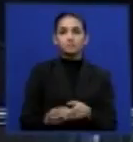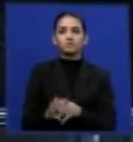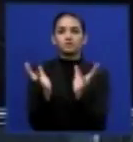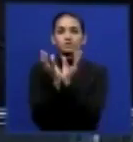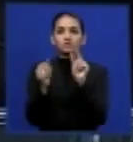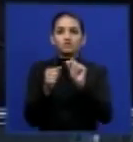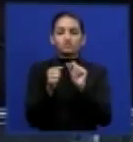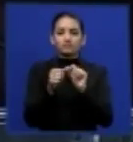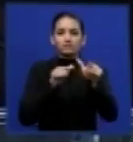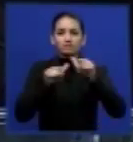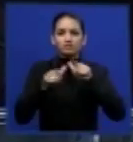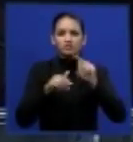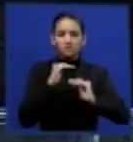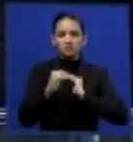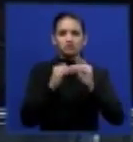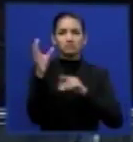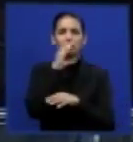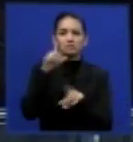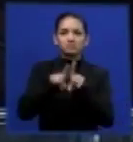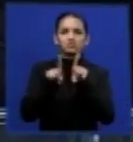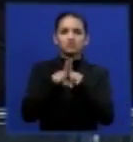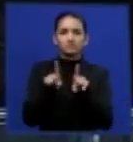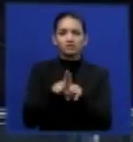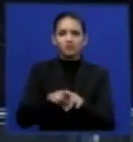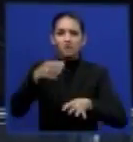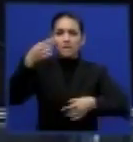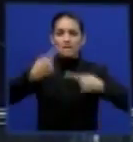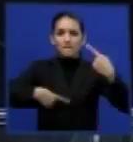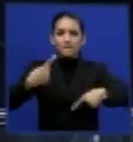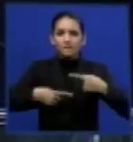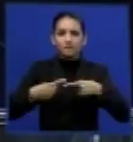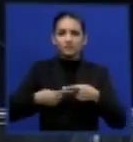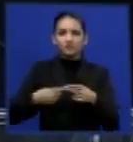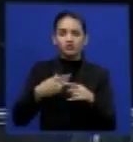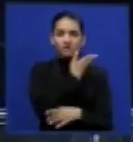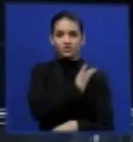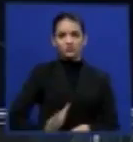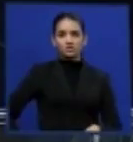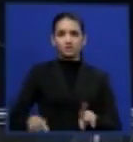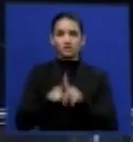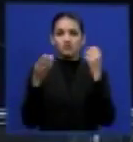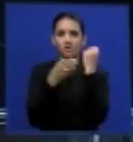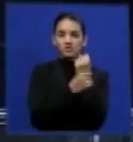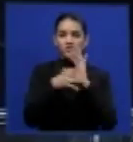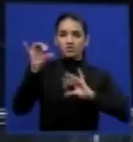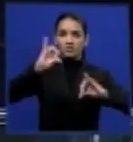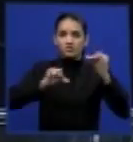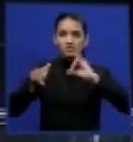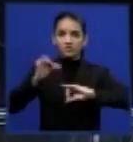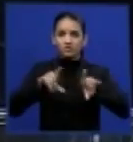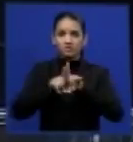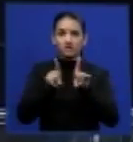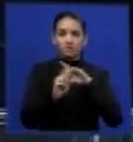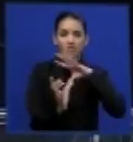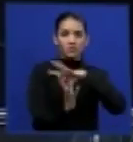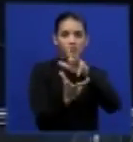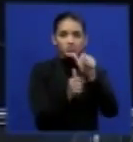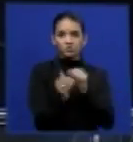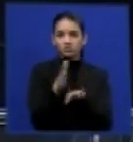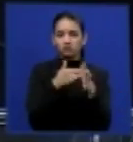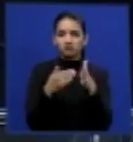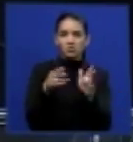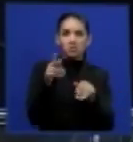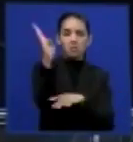avançado na área de políticas públicas de segurança química em âmbito nacional e internacional interagindo com